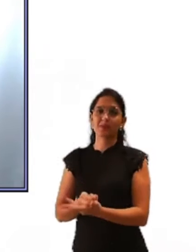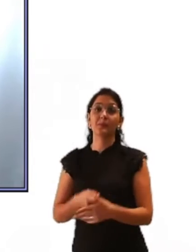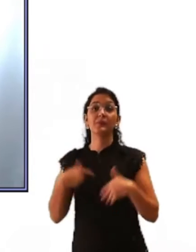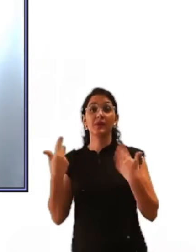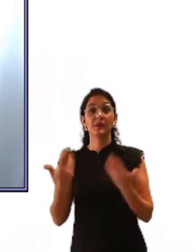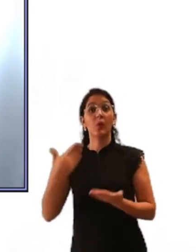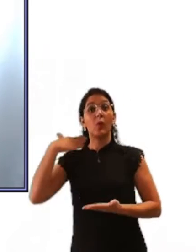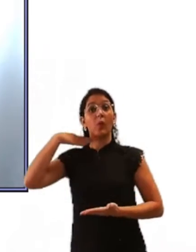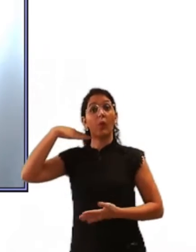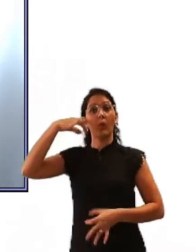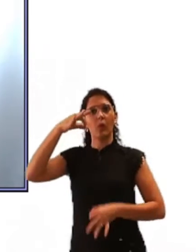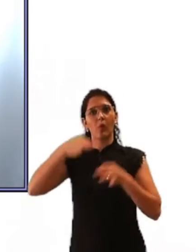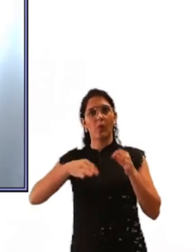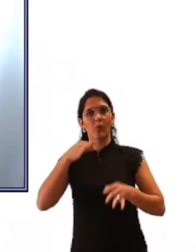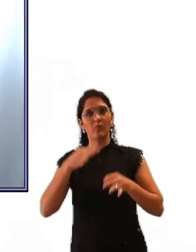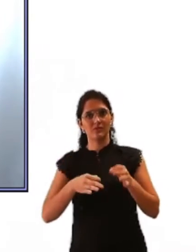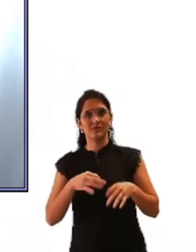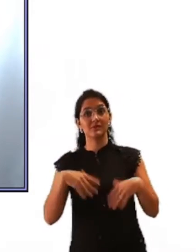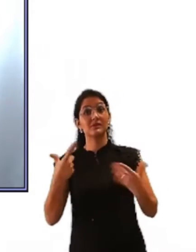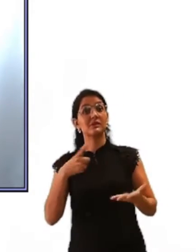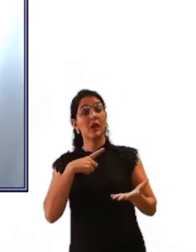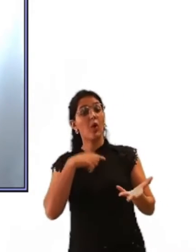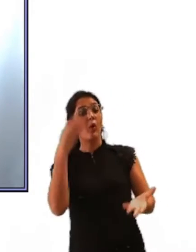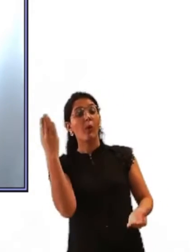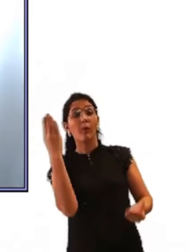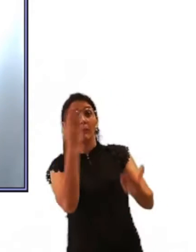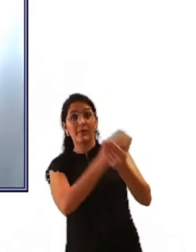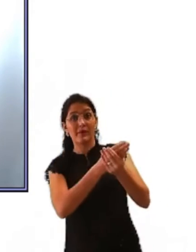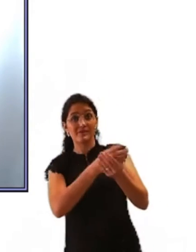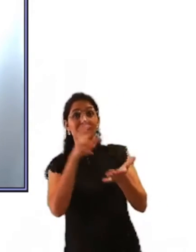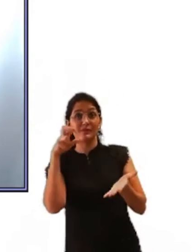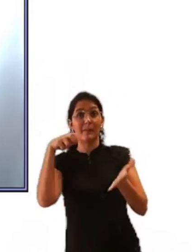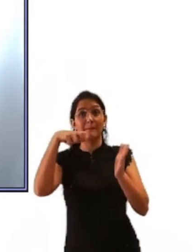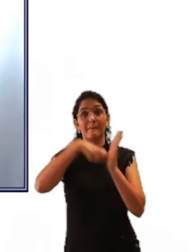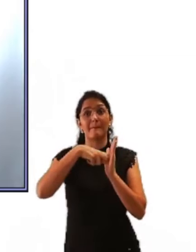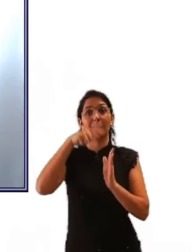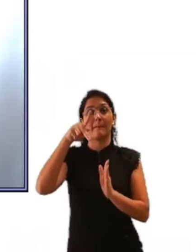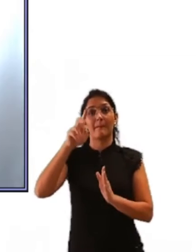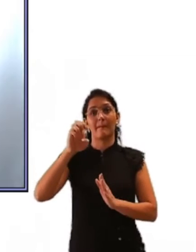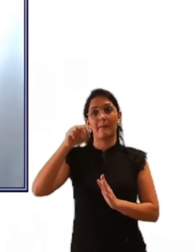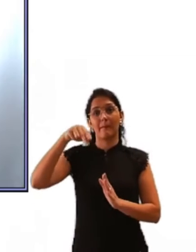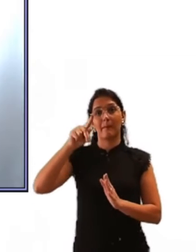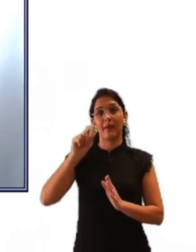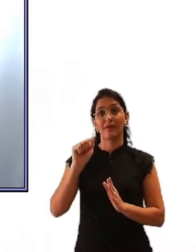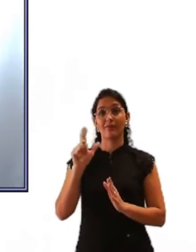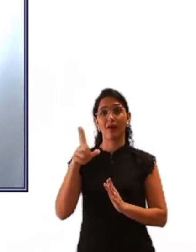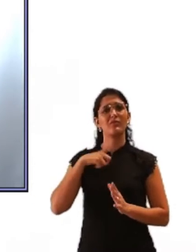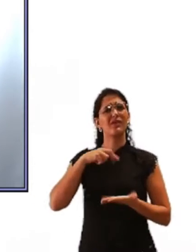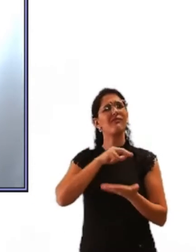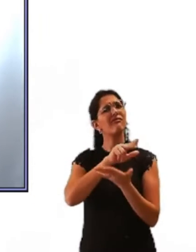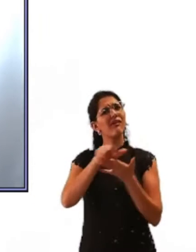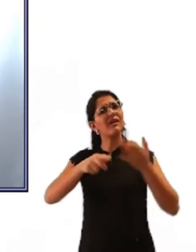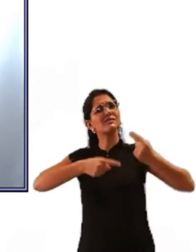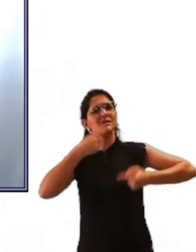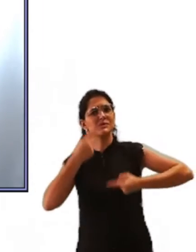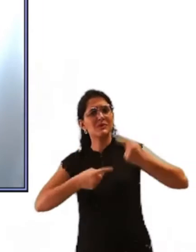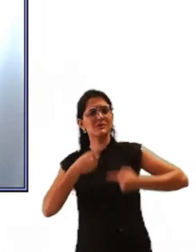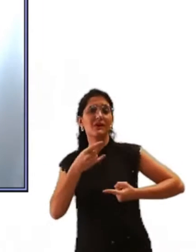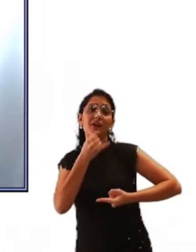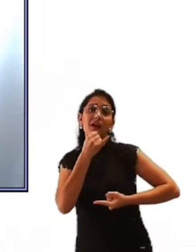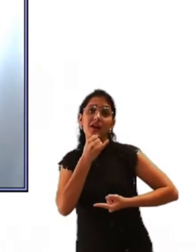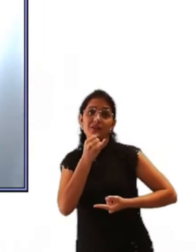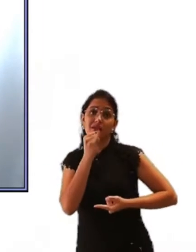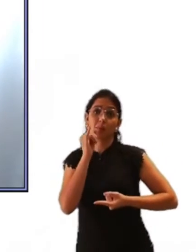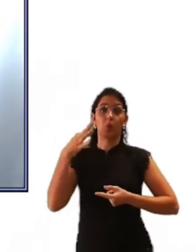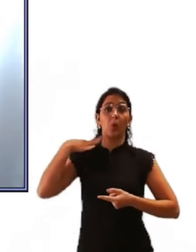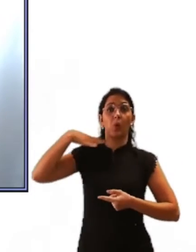processo penal, a gente tem muita discussão desse viés de confirmação. Exemplo, juiz das garantias.